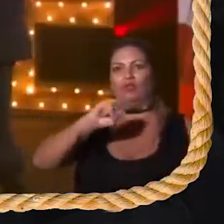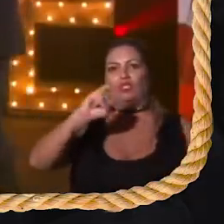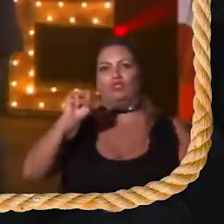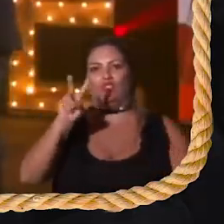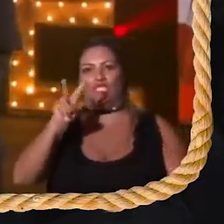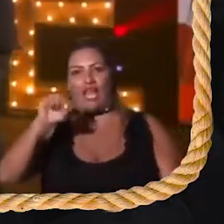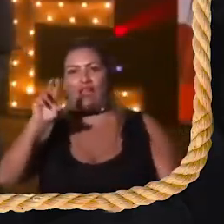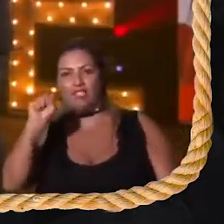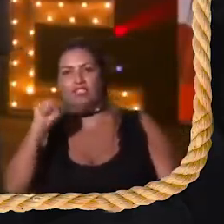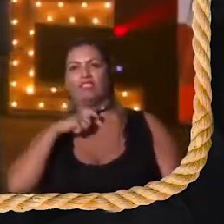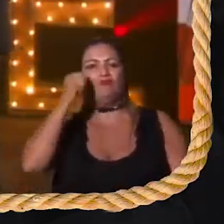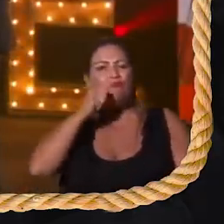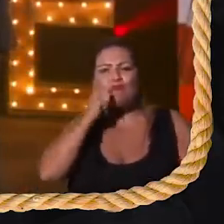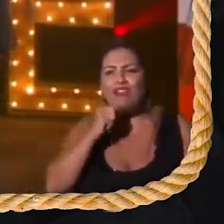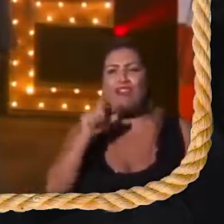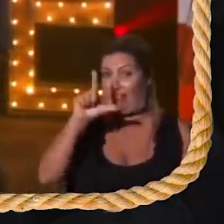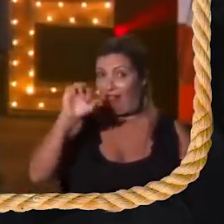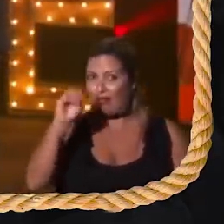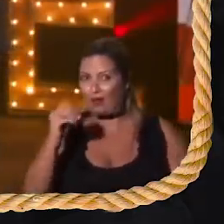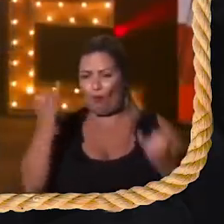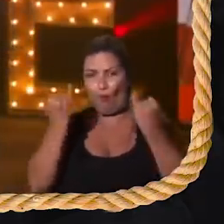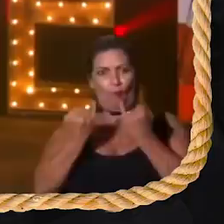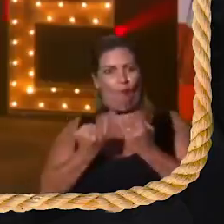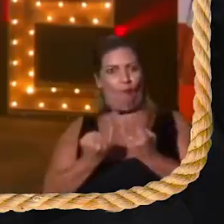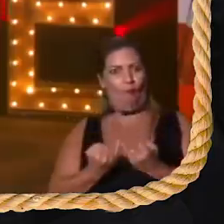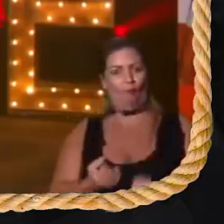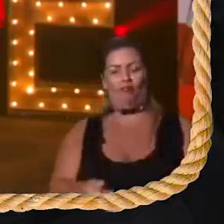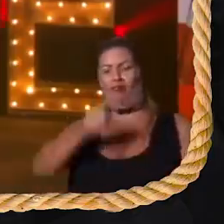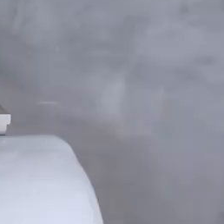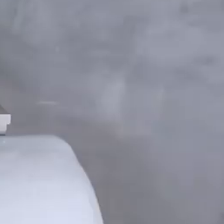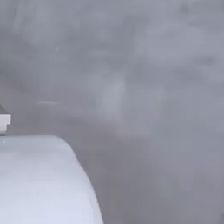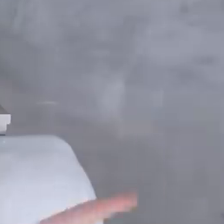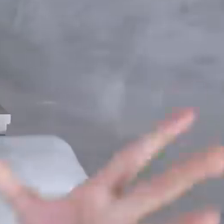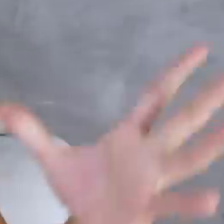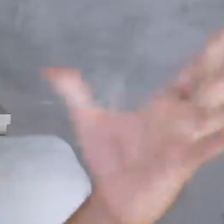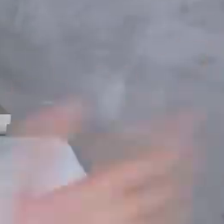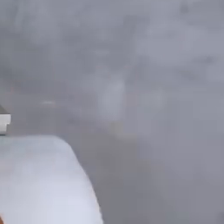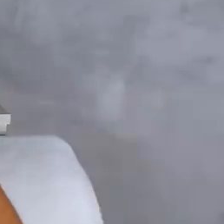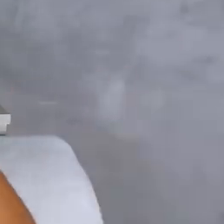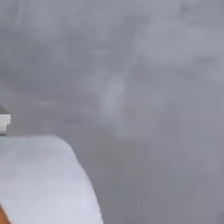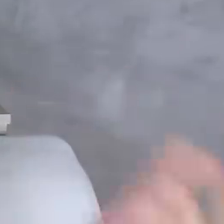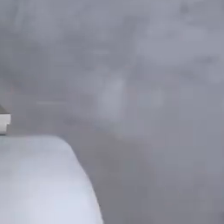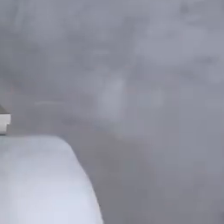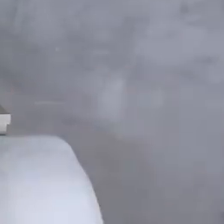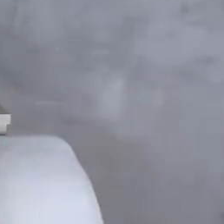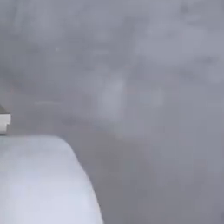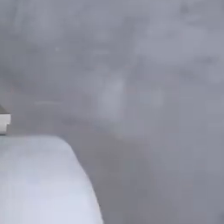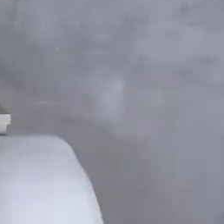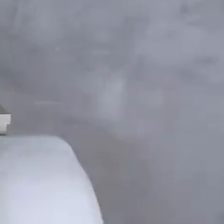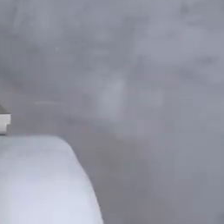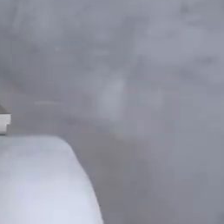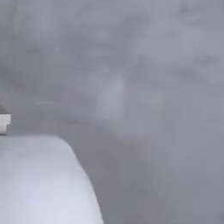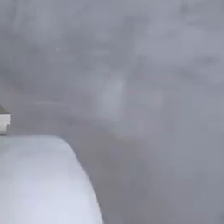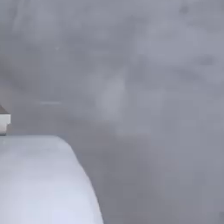Mulher maravilhosa. O Léo Magalhães tá magro. Que pau tá fino, aquele negócio. Mas eu falo... Aí foi uma das... teve muita parte engraçada,